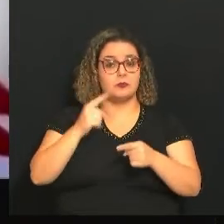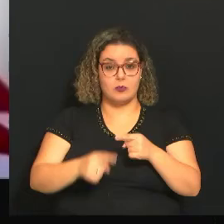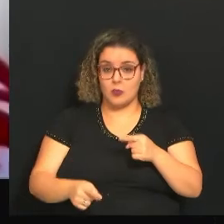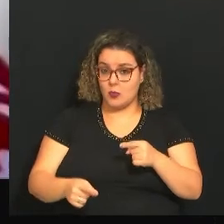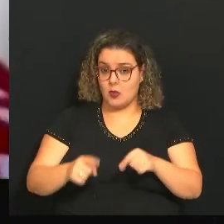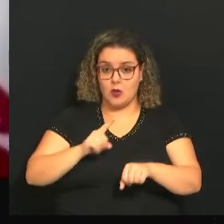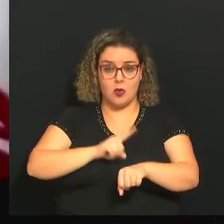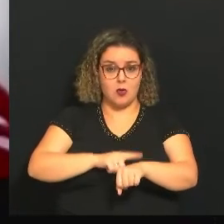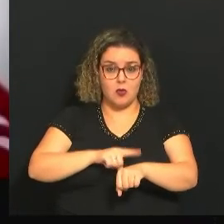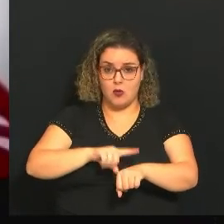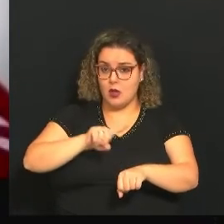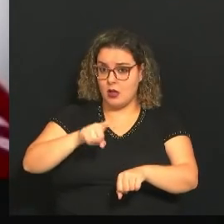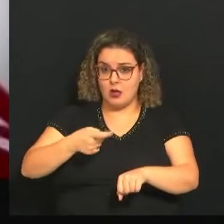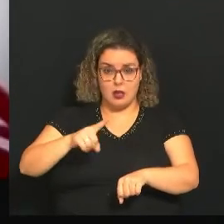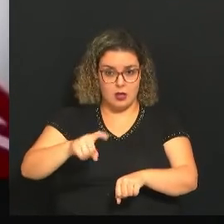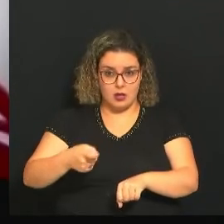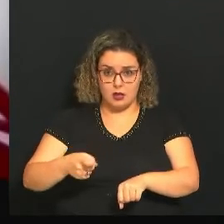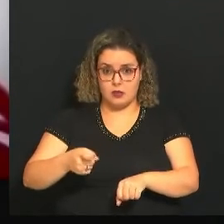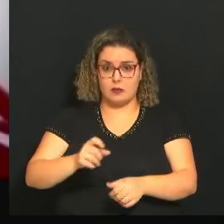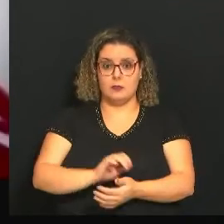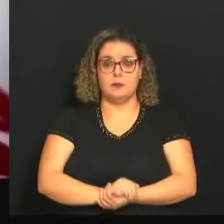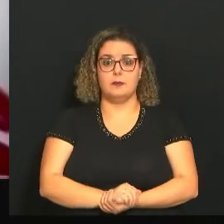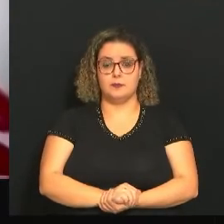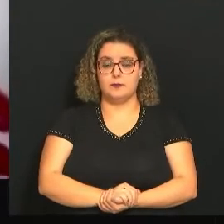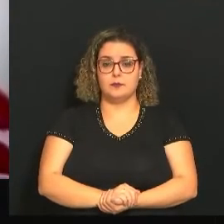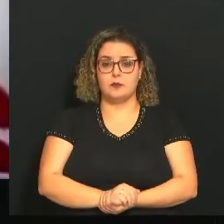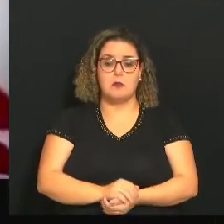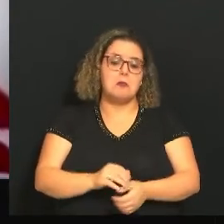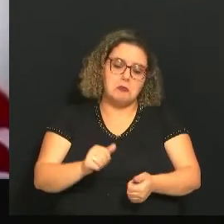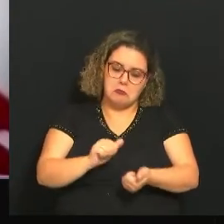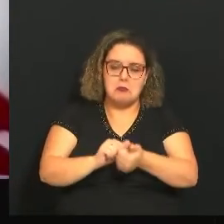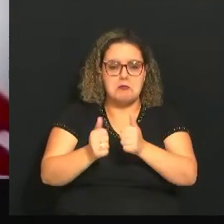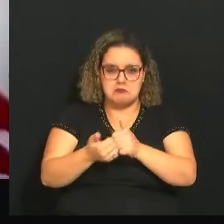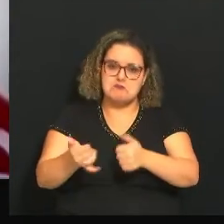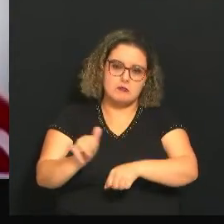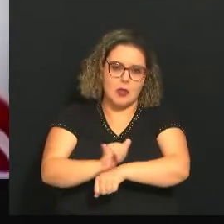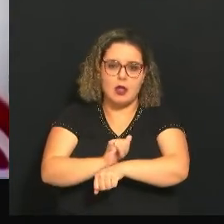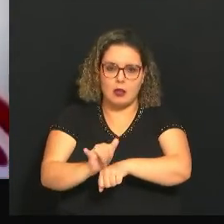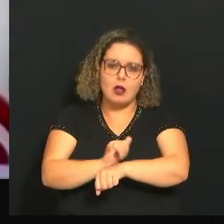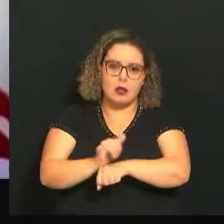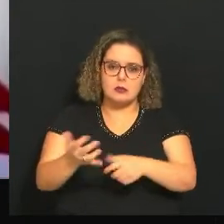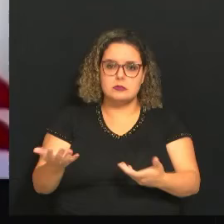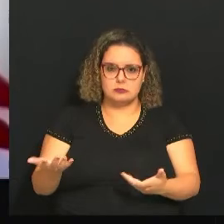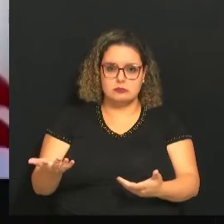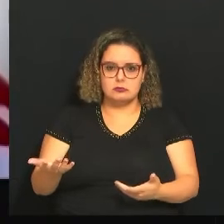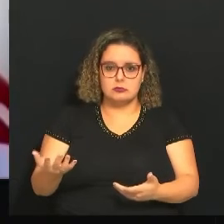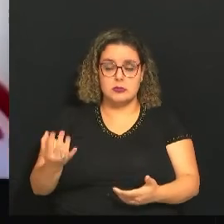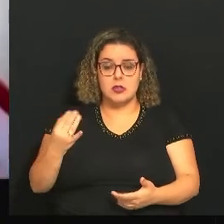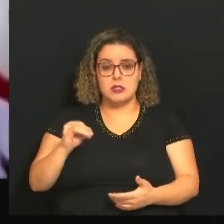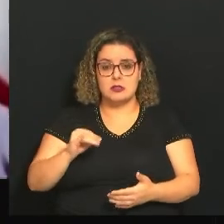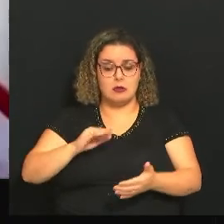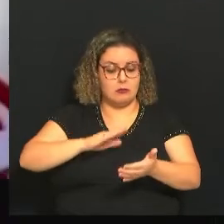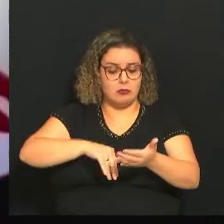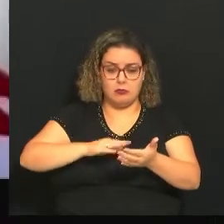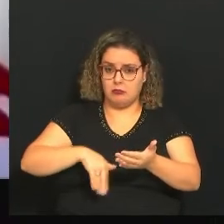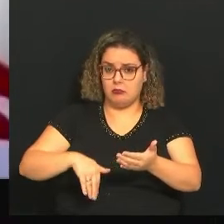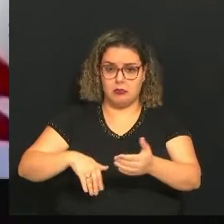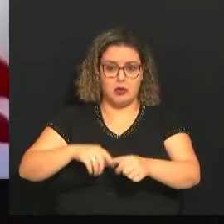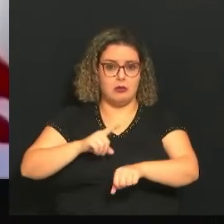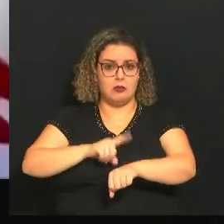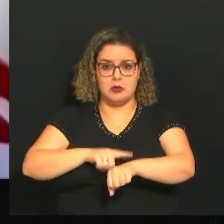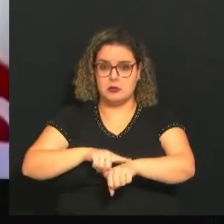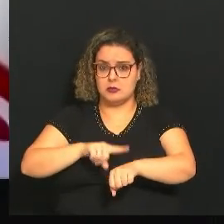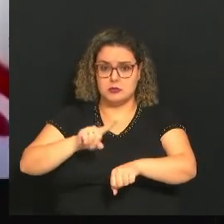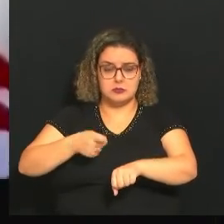extra também faz parte do jogo. Porque se você precariza, se você não permite a hora extra, já que você tem um corpo